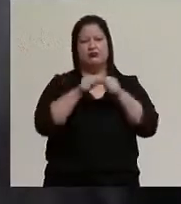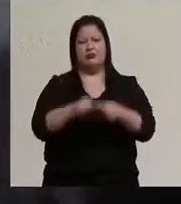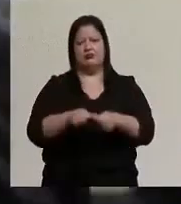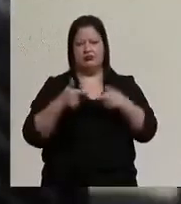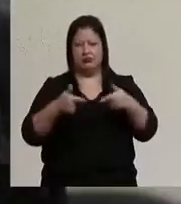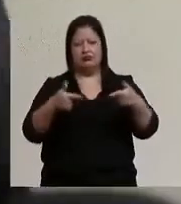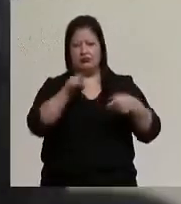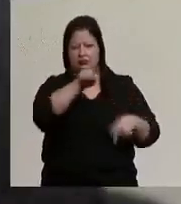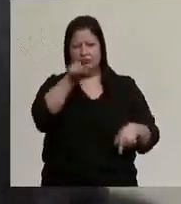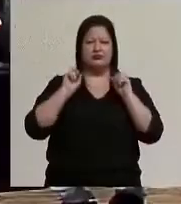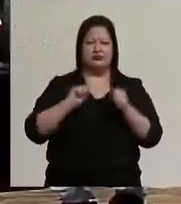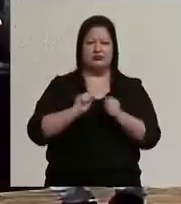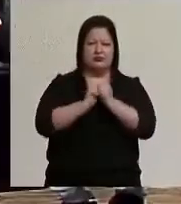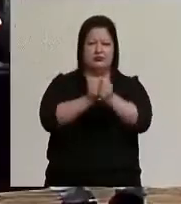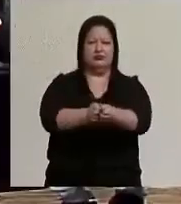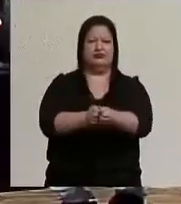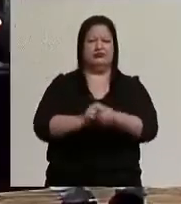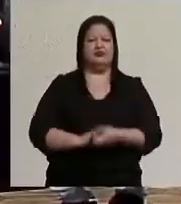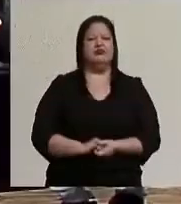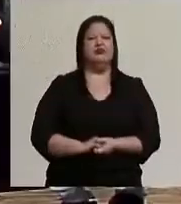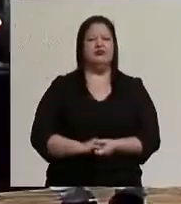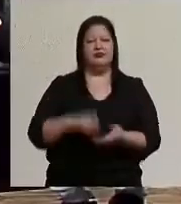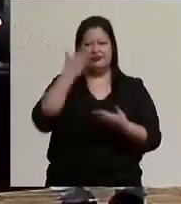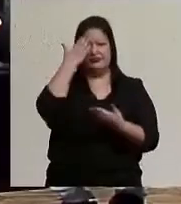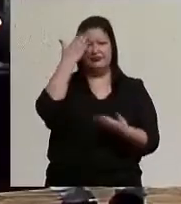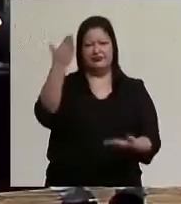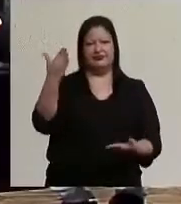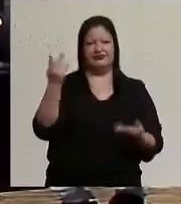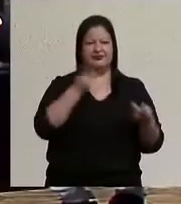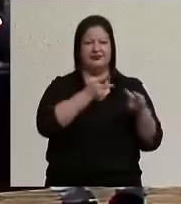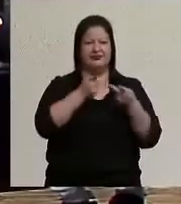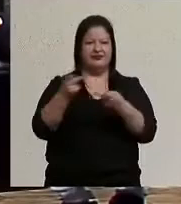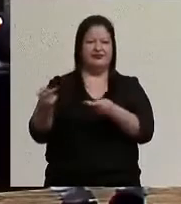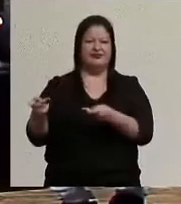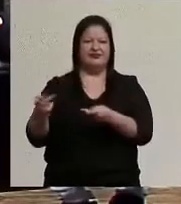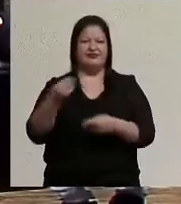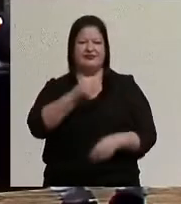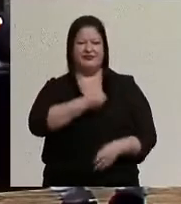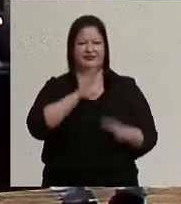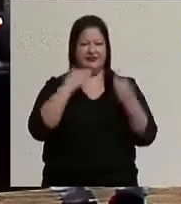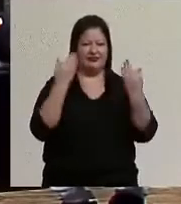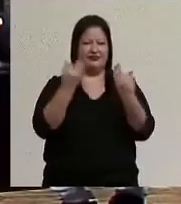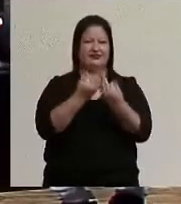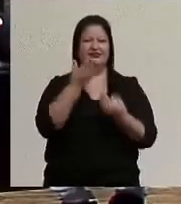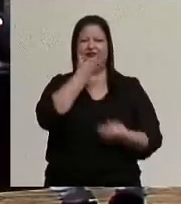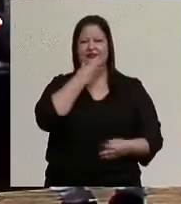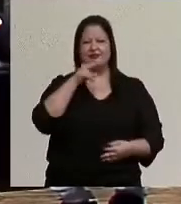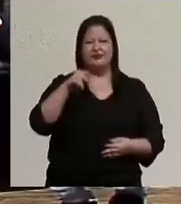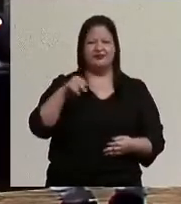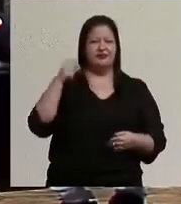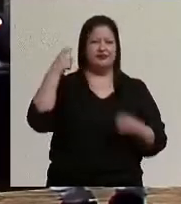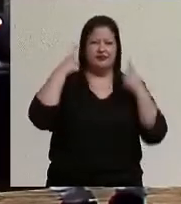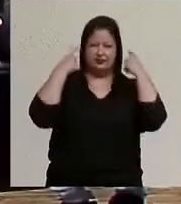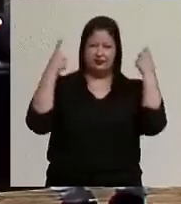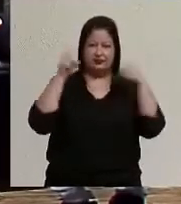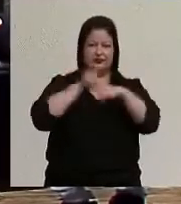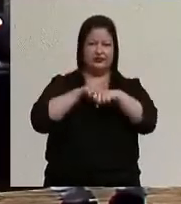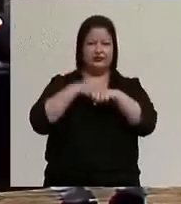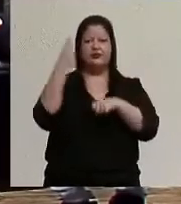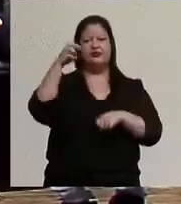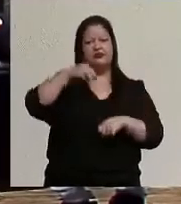não sair dela você que sabe eu quero agradecer a presença do meu irmão Fábio Mendonça a minha família agradecer minha Assessoria